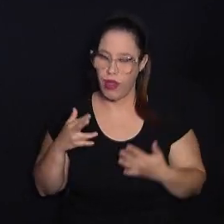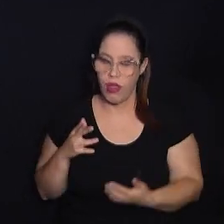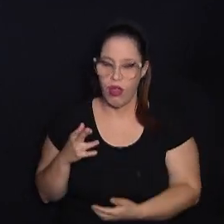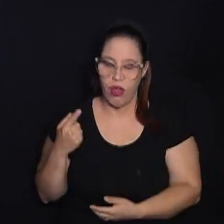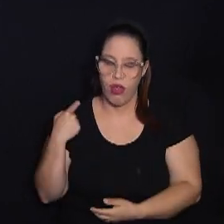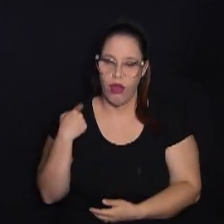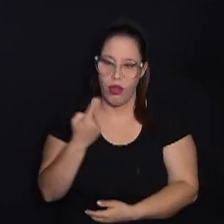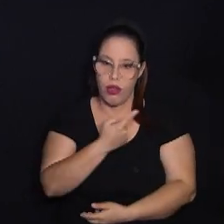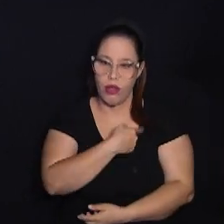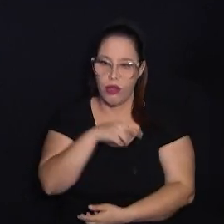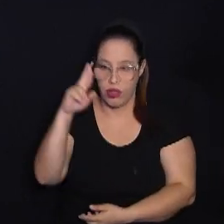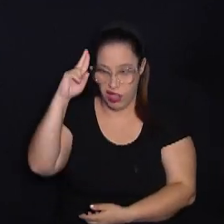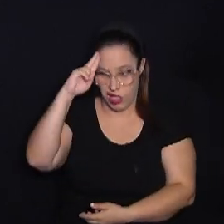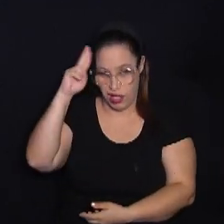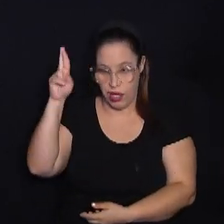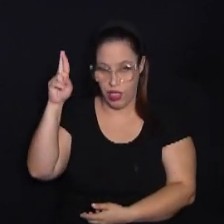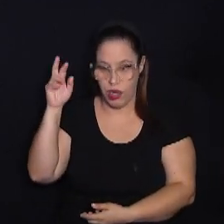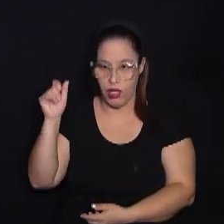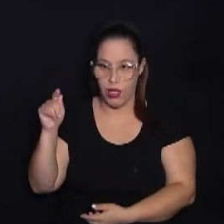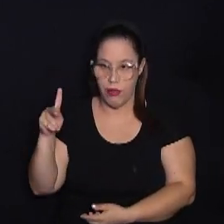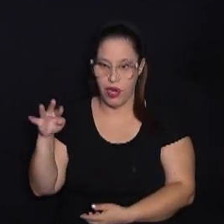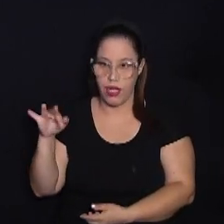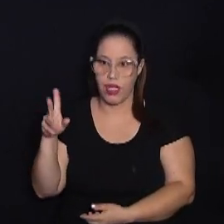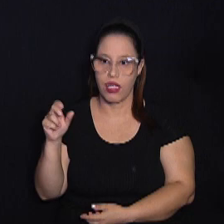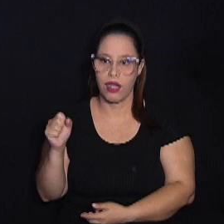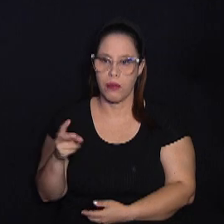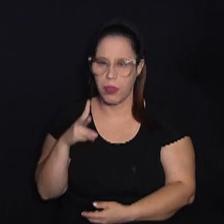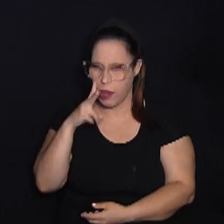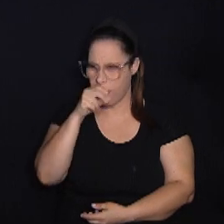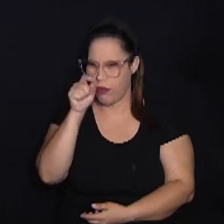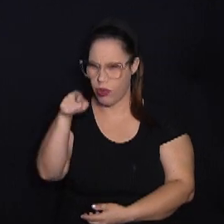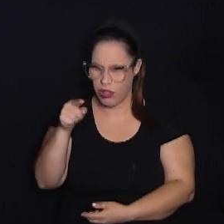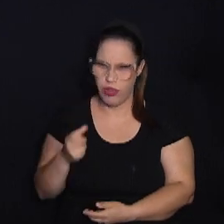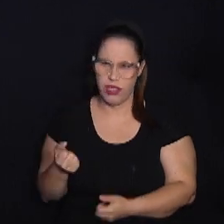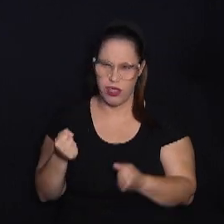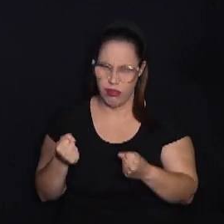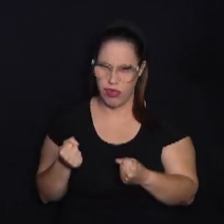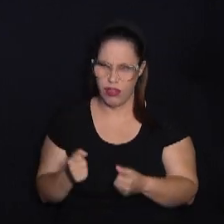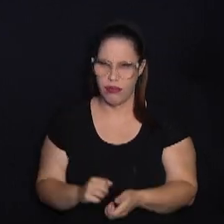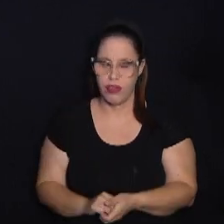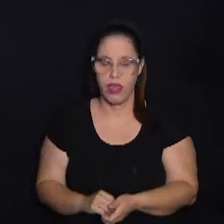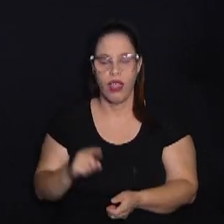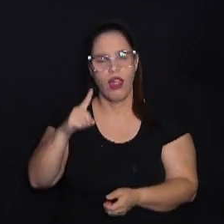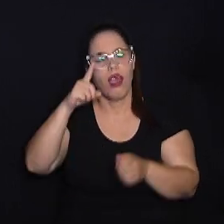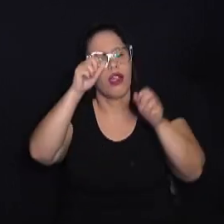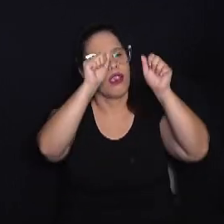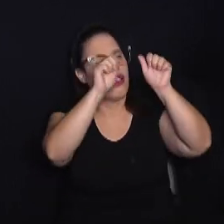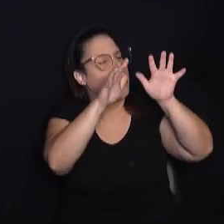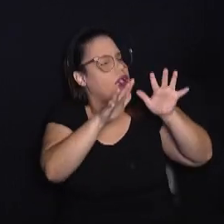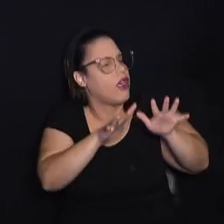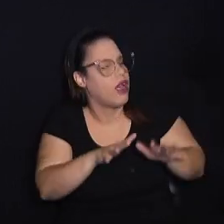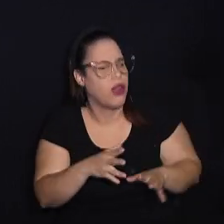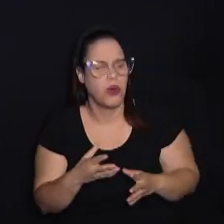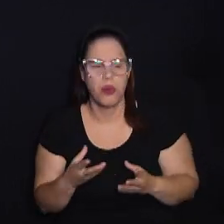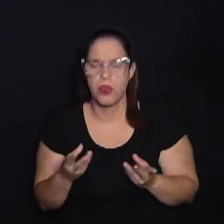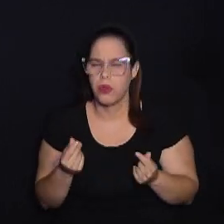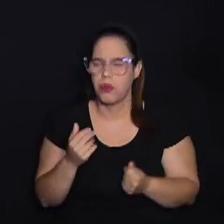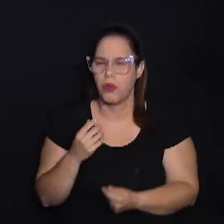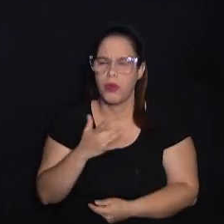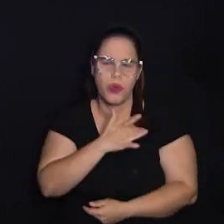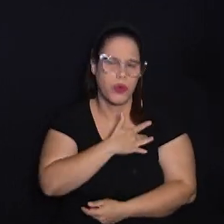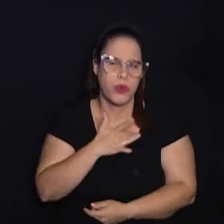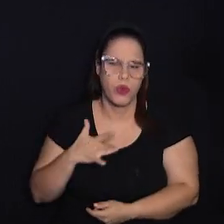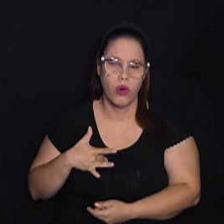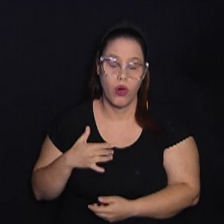só com ela mesmo para você ter toda essa força que você tem. Então, olha, que Deus sempre te abençoe, que você tenha muita saúde e